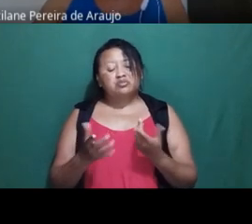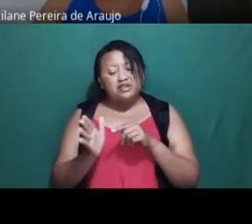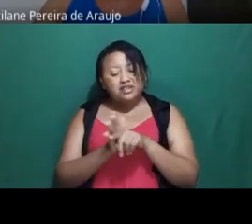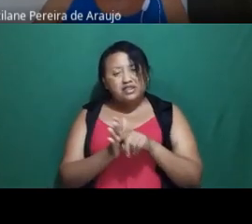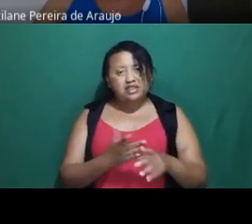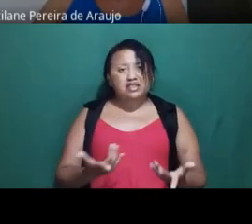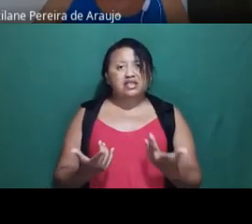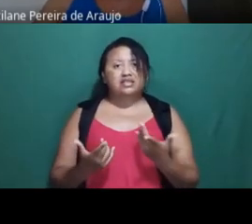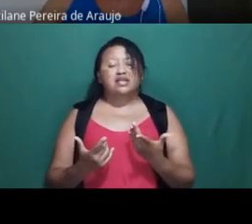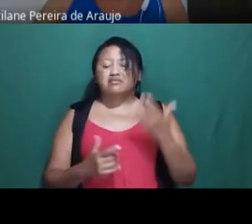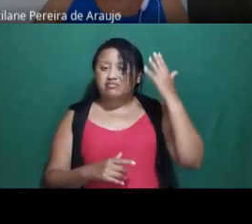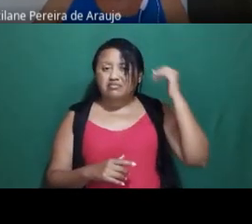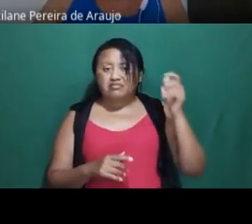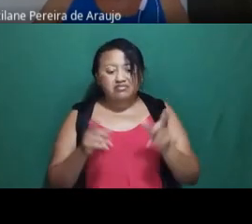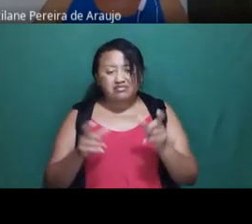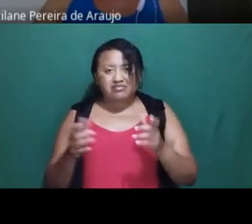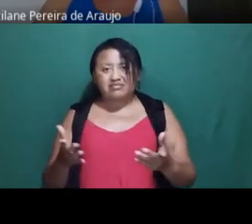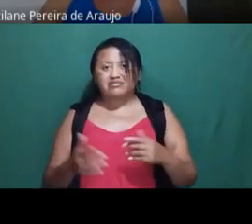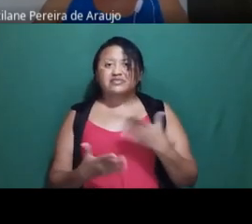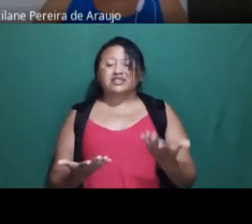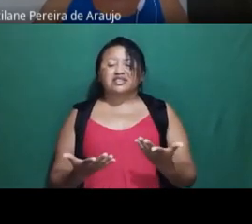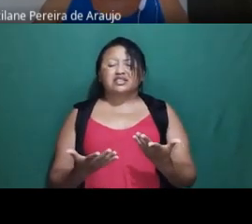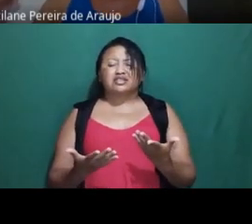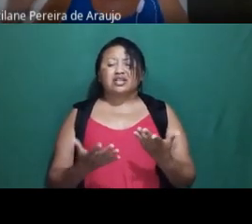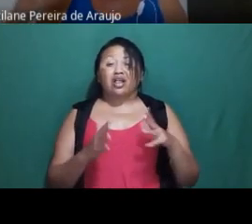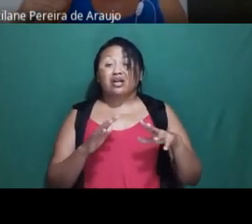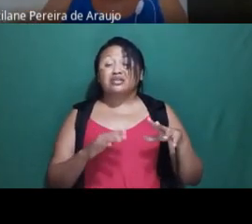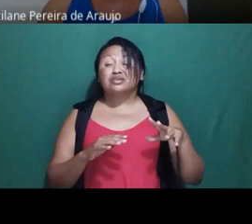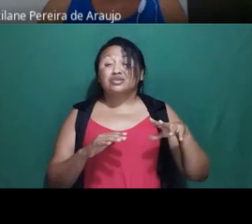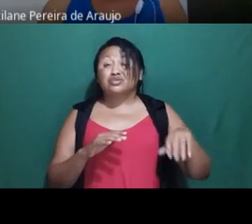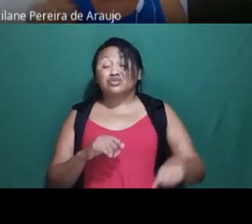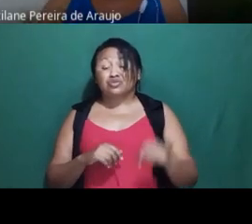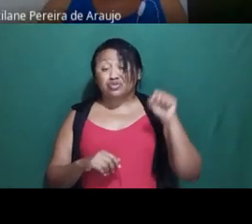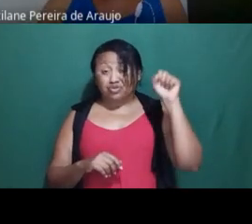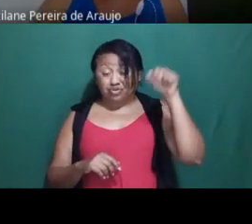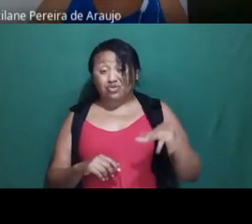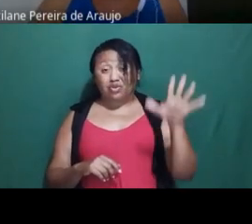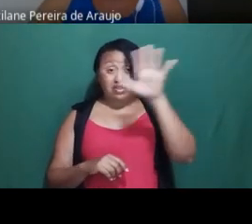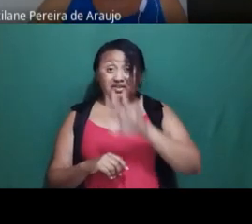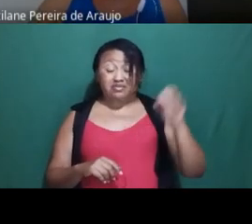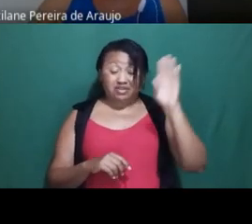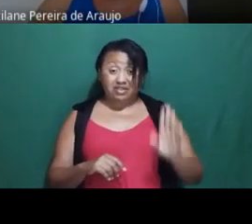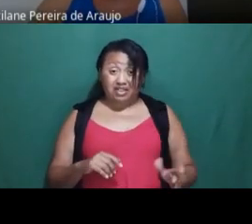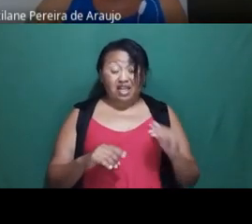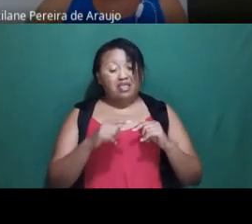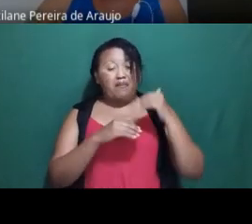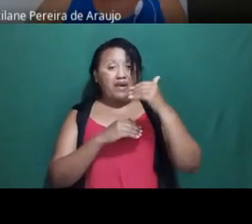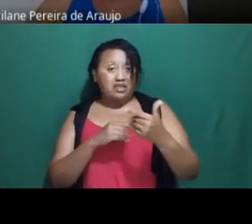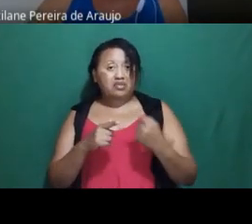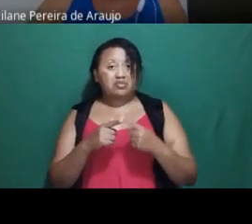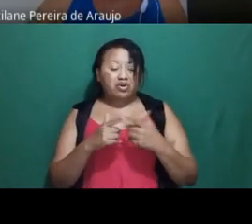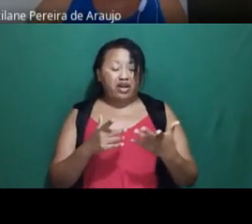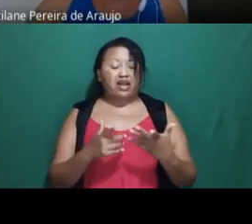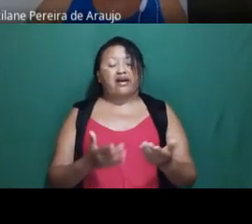personagens integrantes de extratos sociais nordeste brasileiro e aí a gente já passa porque a obra está localizada